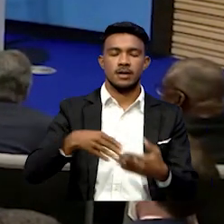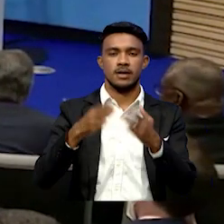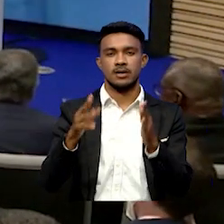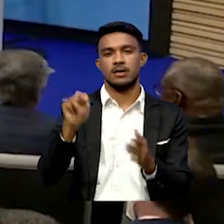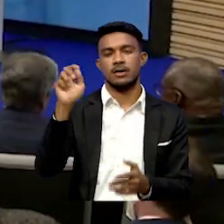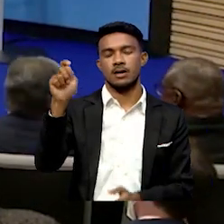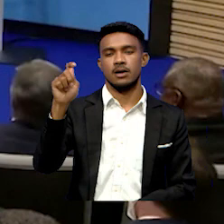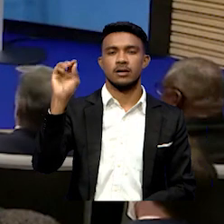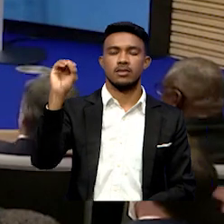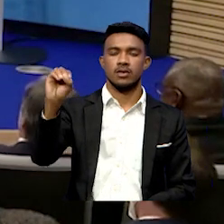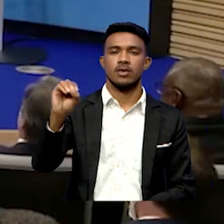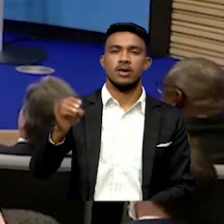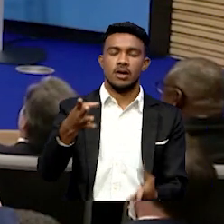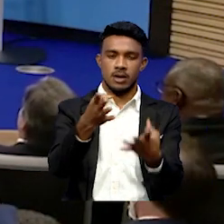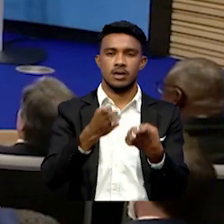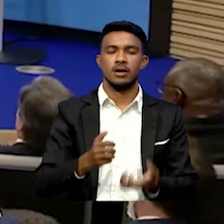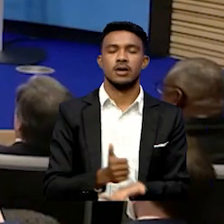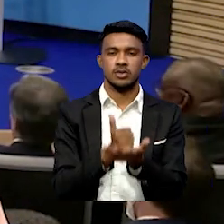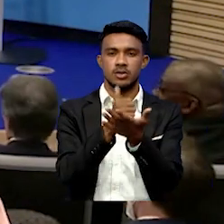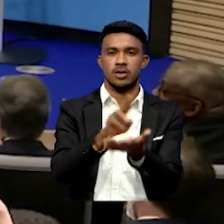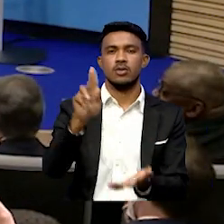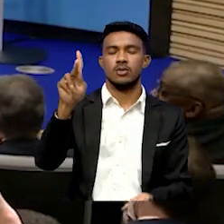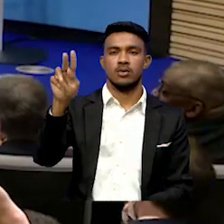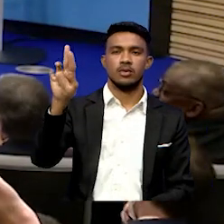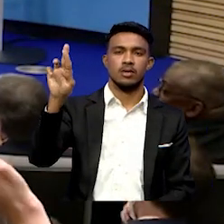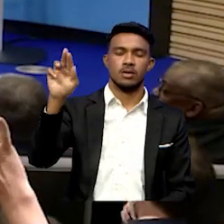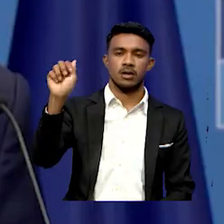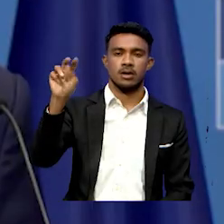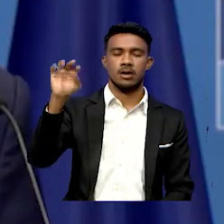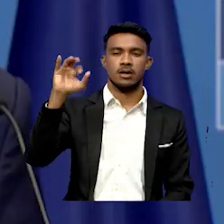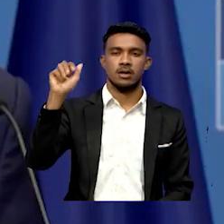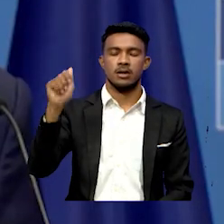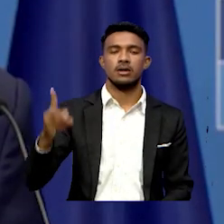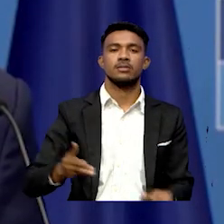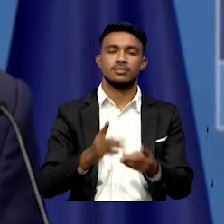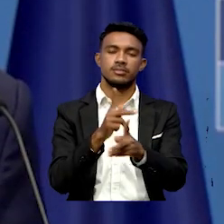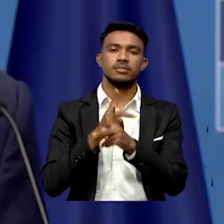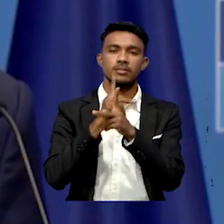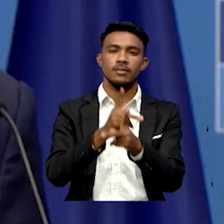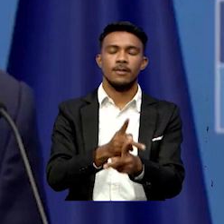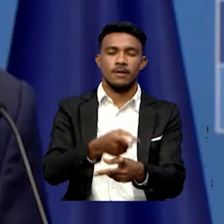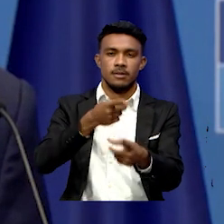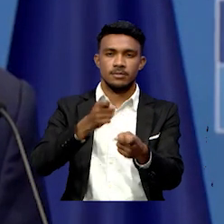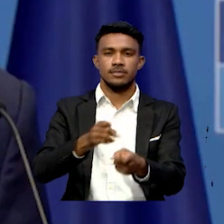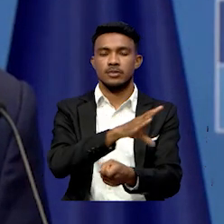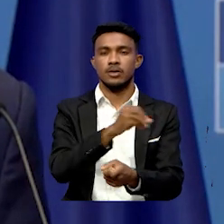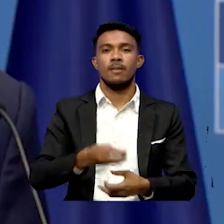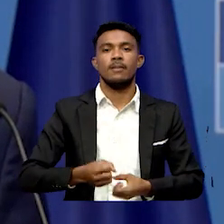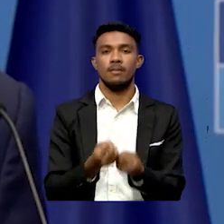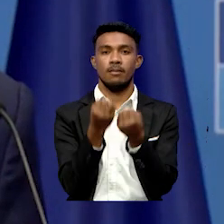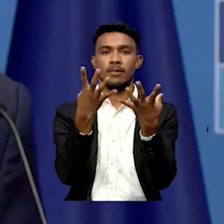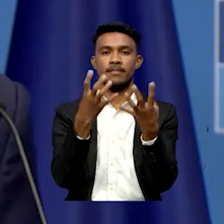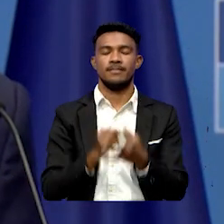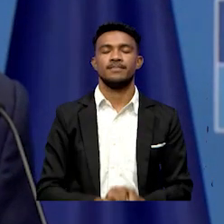nia rasik aseita atu azuda Ukrania ho di proteja an ha soru atake kimiku, biologiku o nuklear. At the